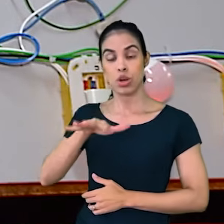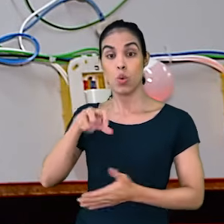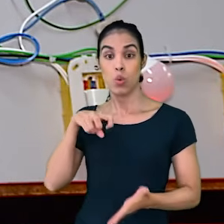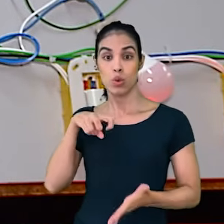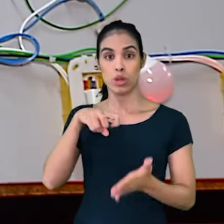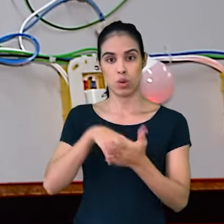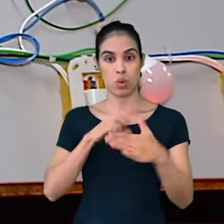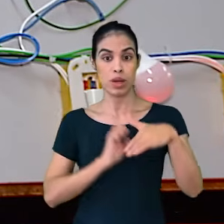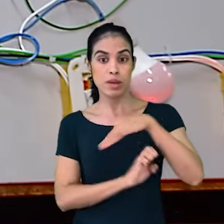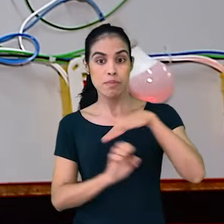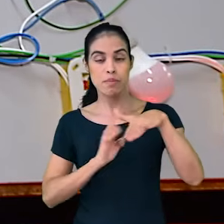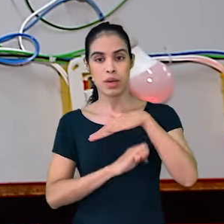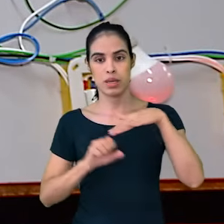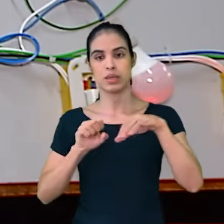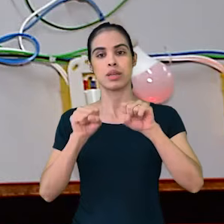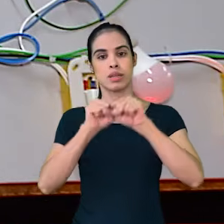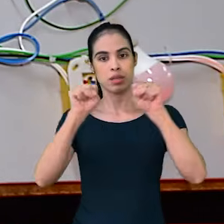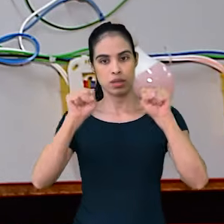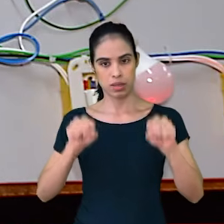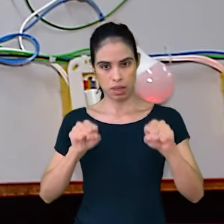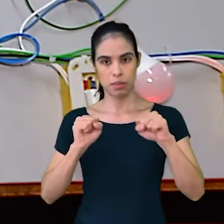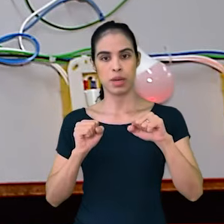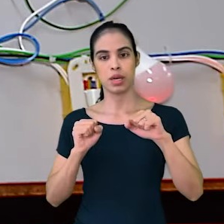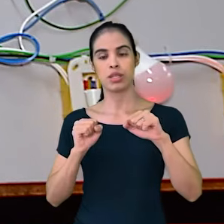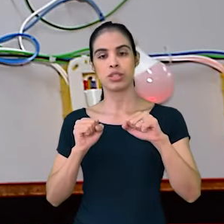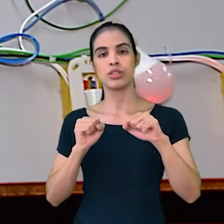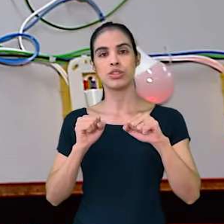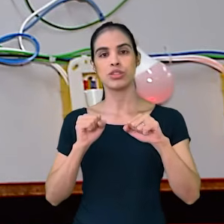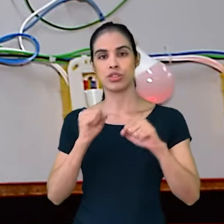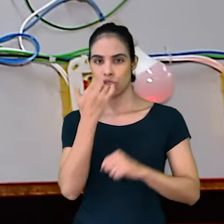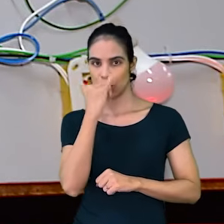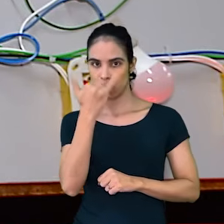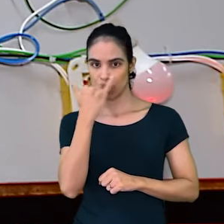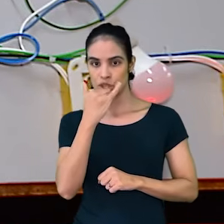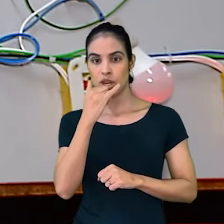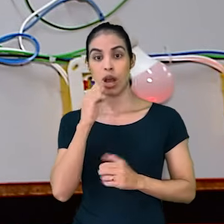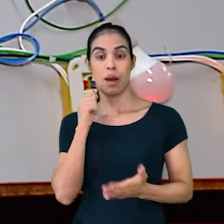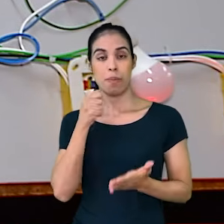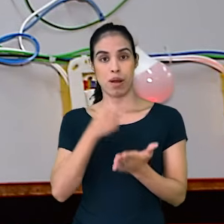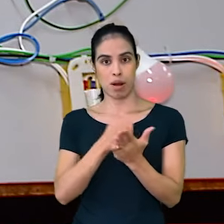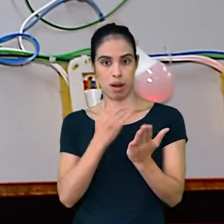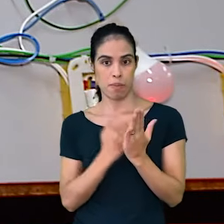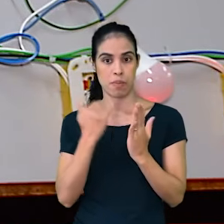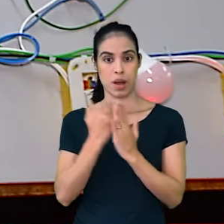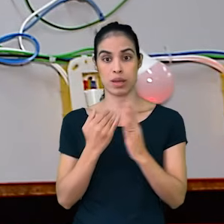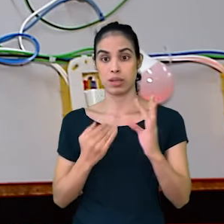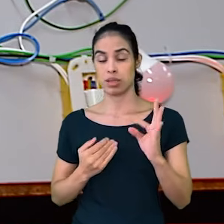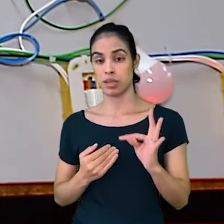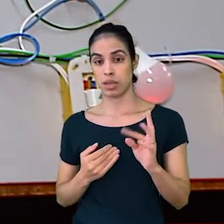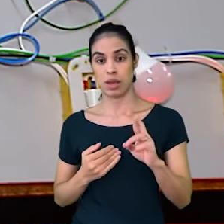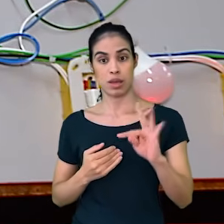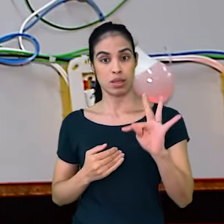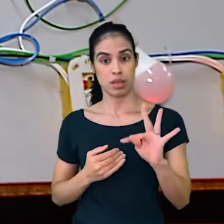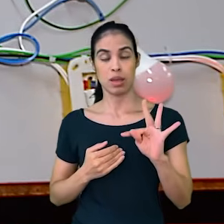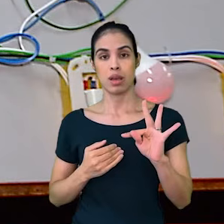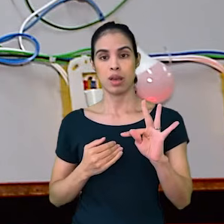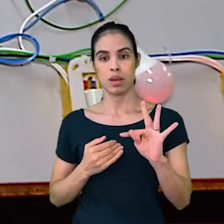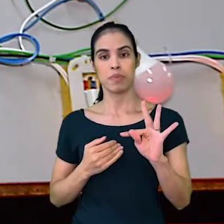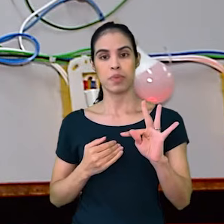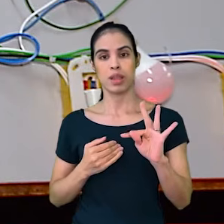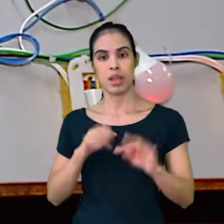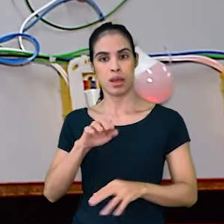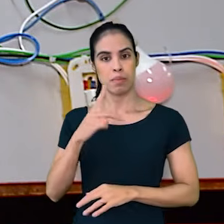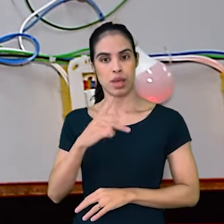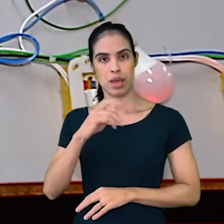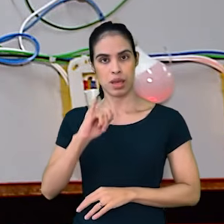uma empresa de cabos e sistemas de energia ao pagamento do adicional. Para o TRT, o uso dos EPIs não afasta